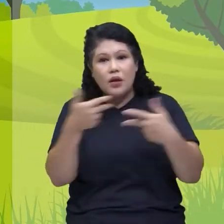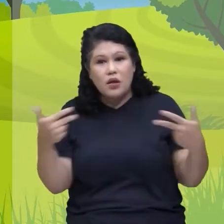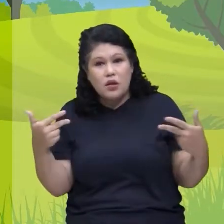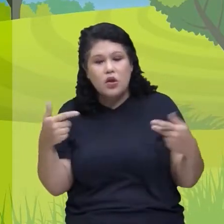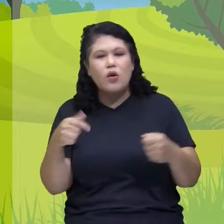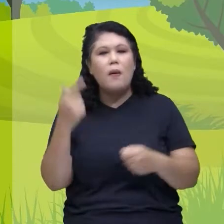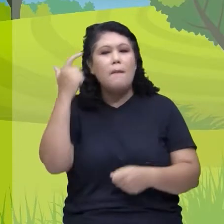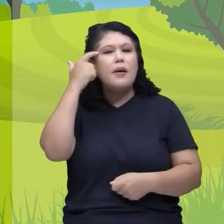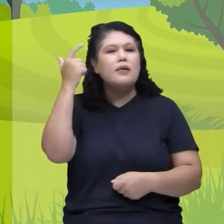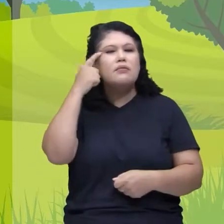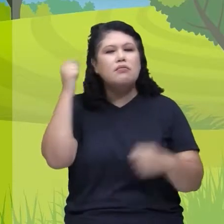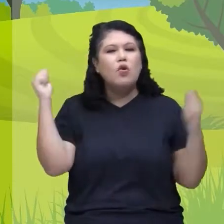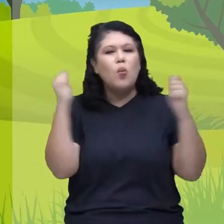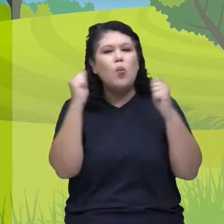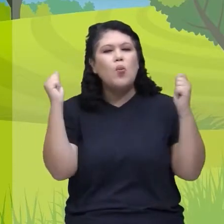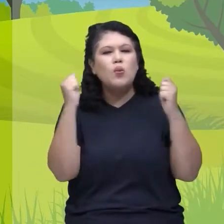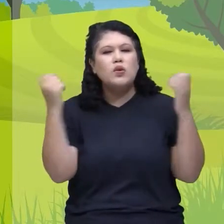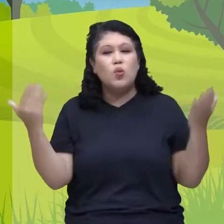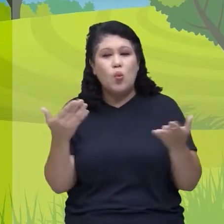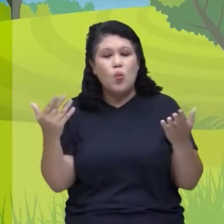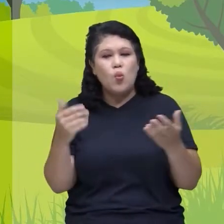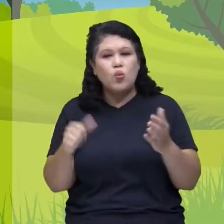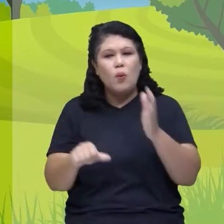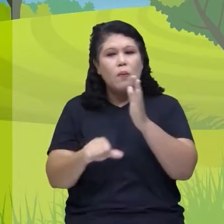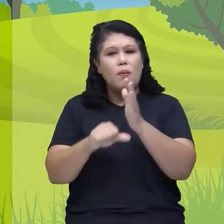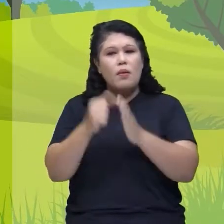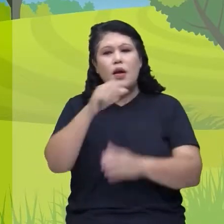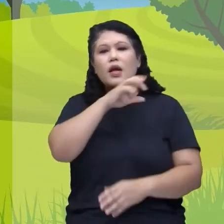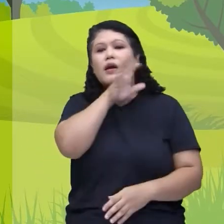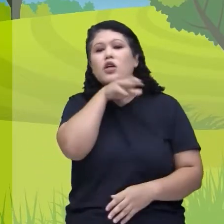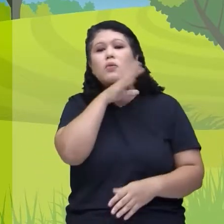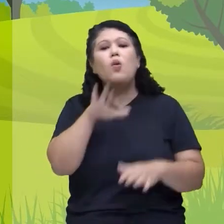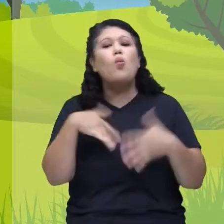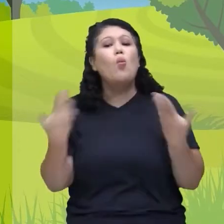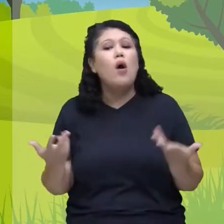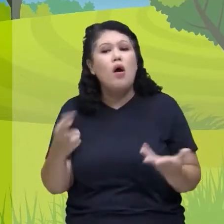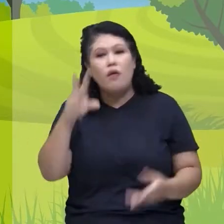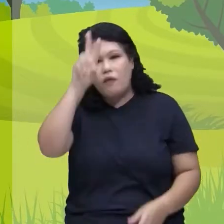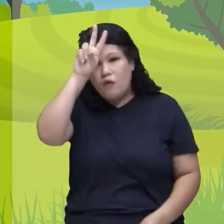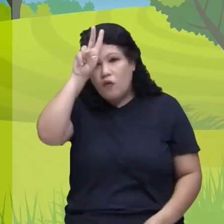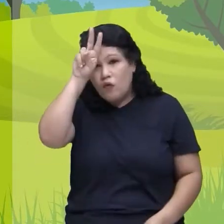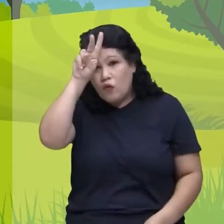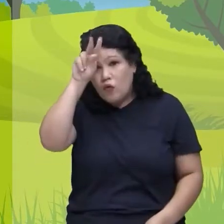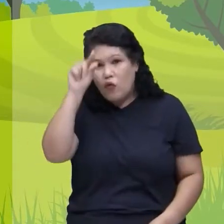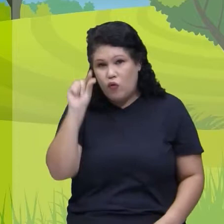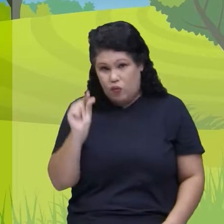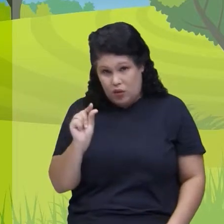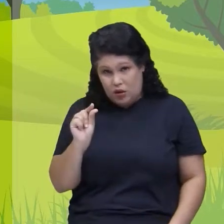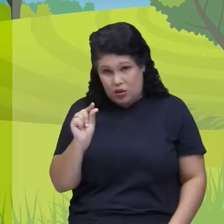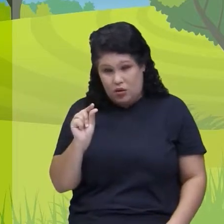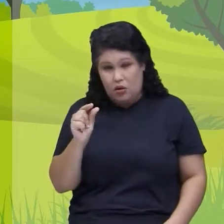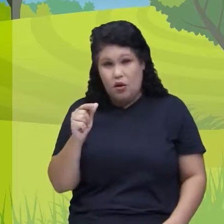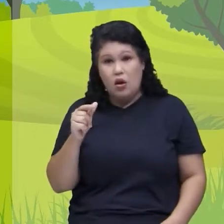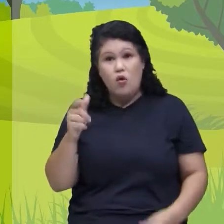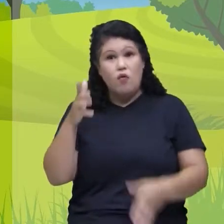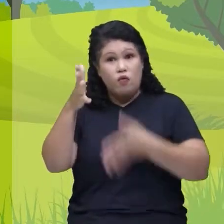ginástica. Olha só. O primeiro animalzinho que a gente vai fazer é a formiguinha. E toda vez que eu falar formiga, você vai fazer isso aqui.